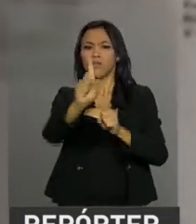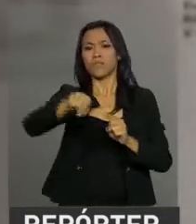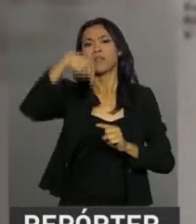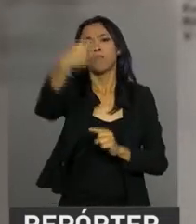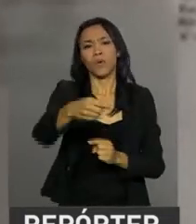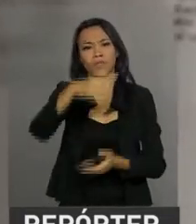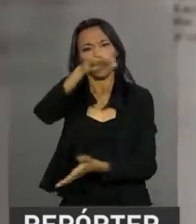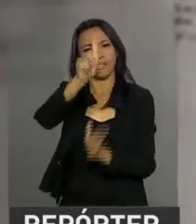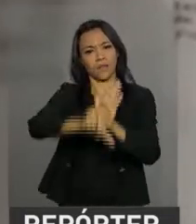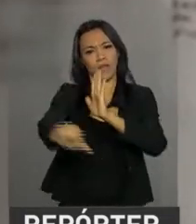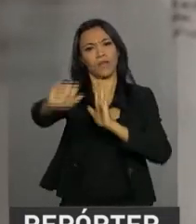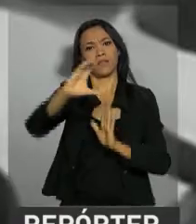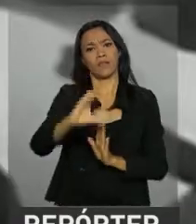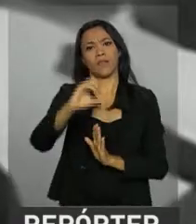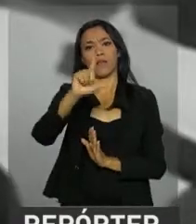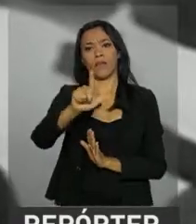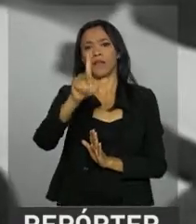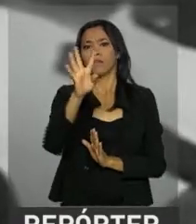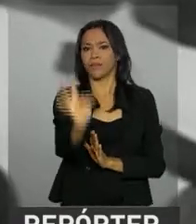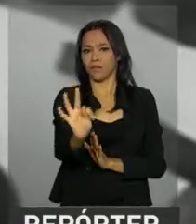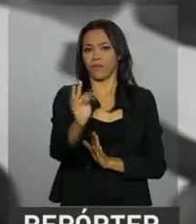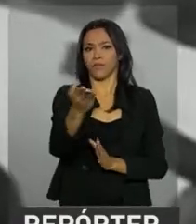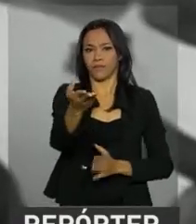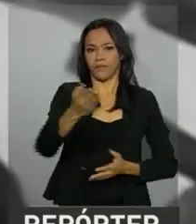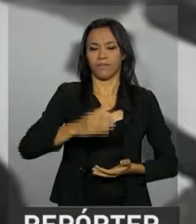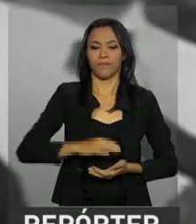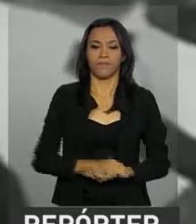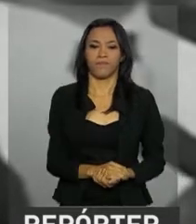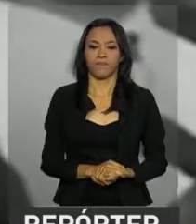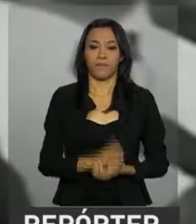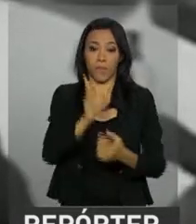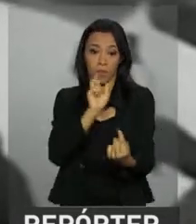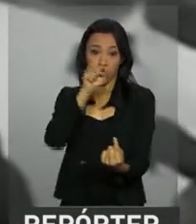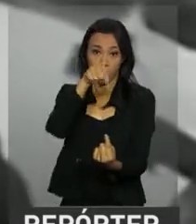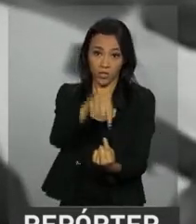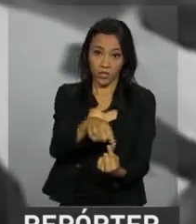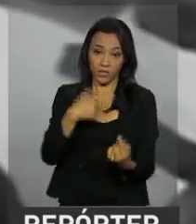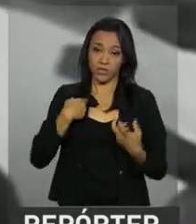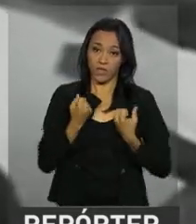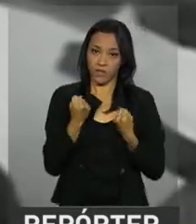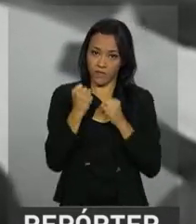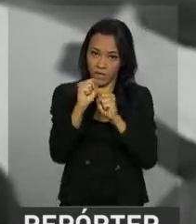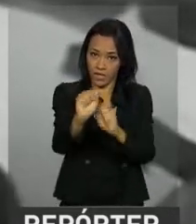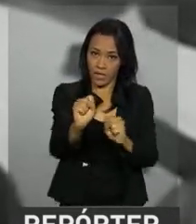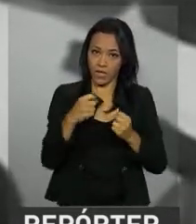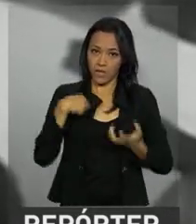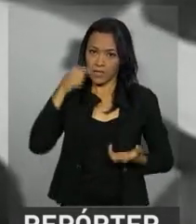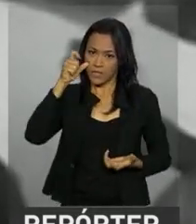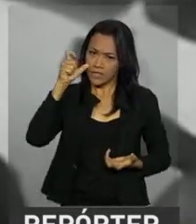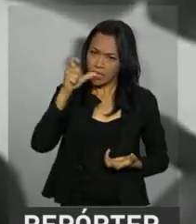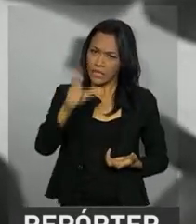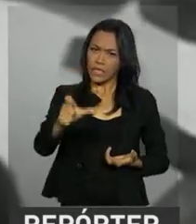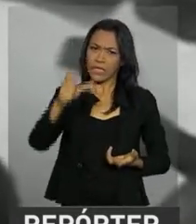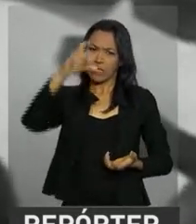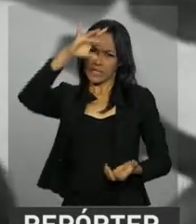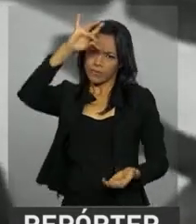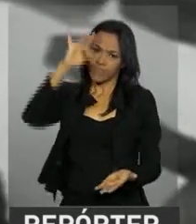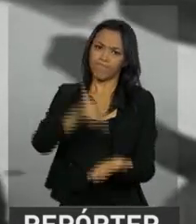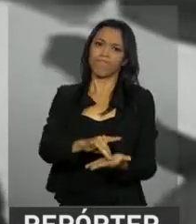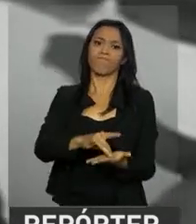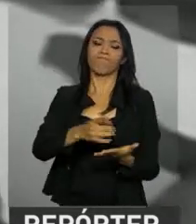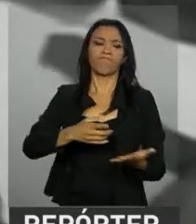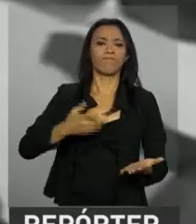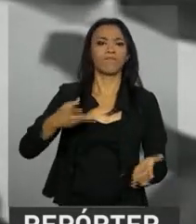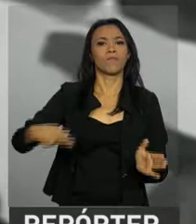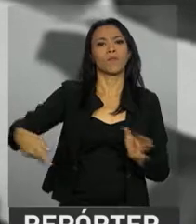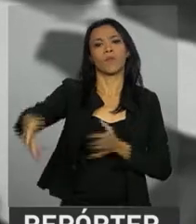das leis trabalhistas. A fim de defender os interesses mais legítimos do povo